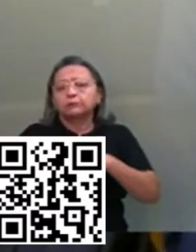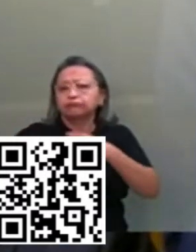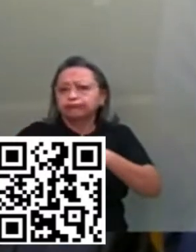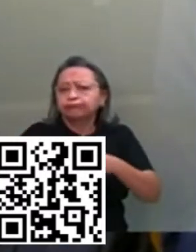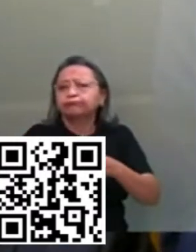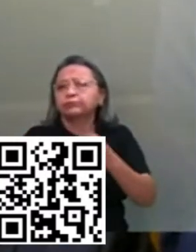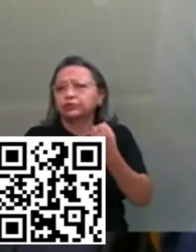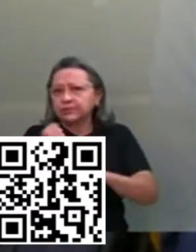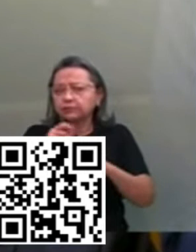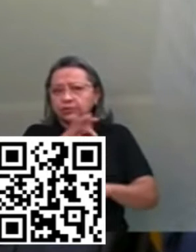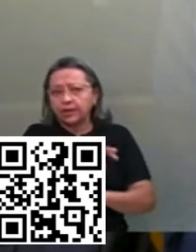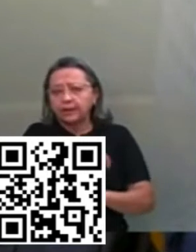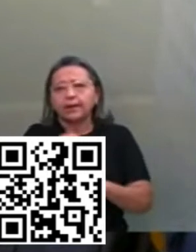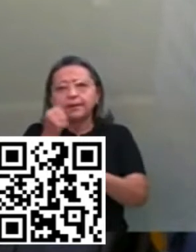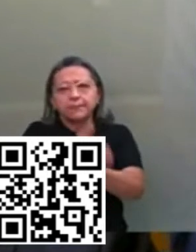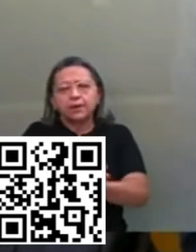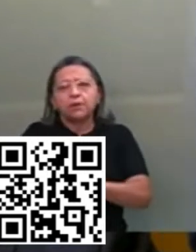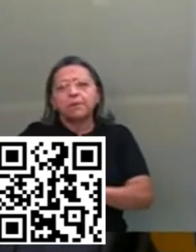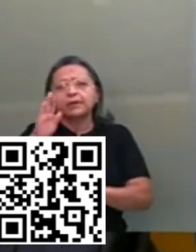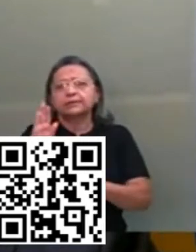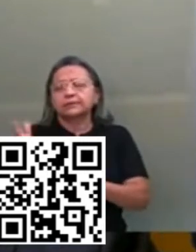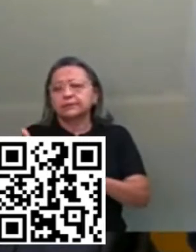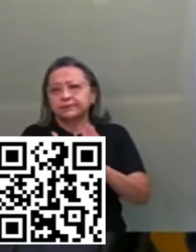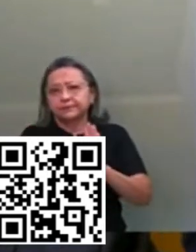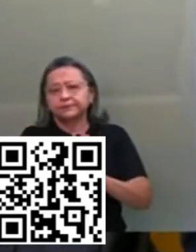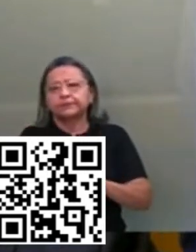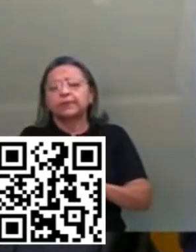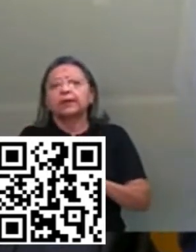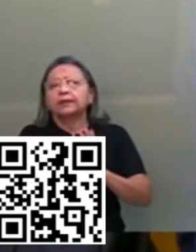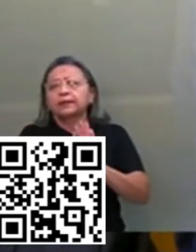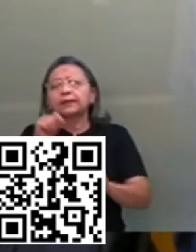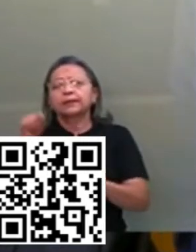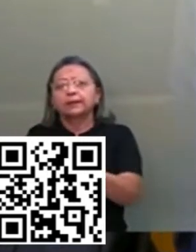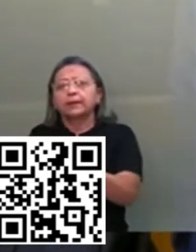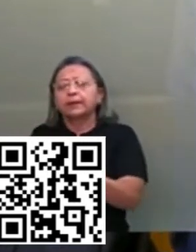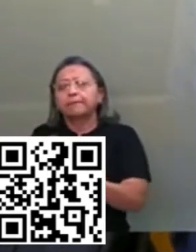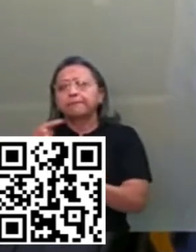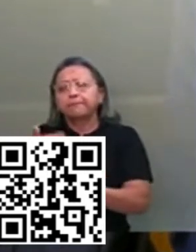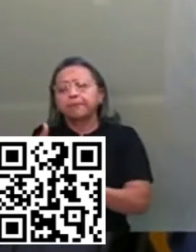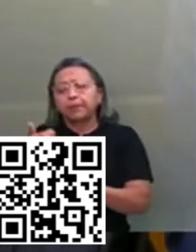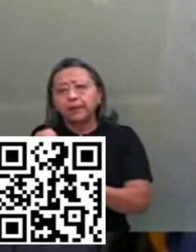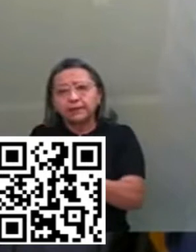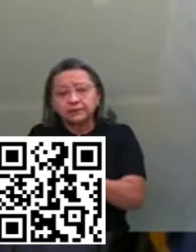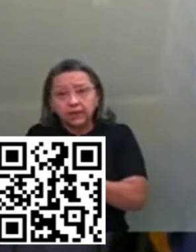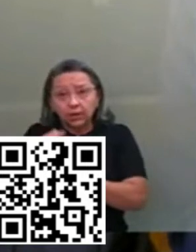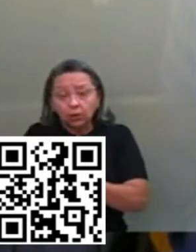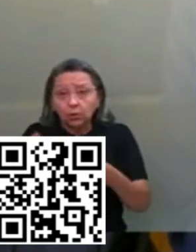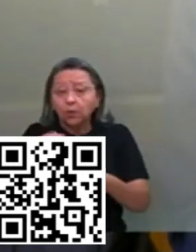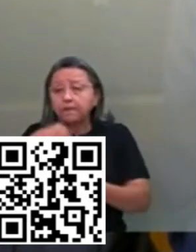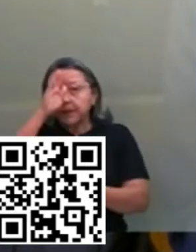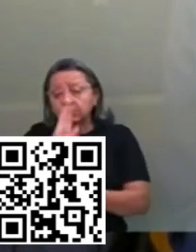renda, bem como empregos cada vez mais qualificados. Destacamos que, após 10 anos, o Brasil volta a